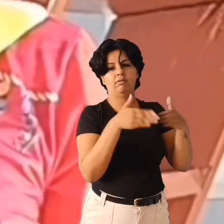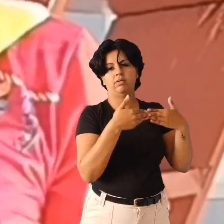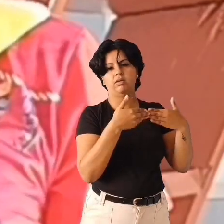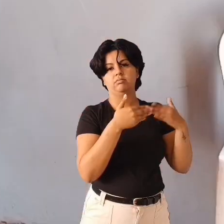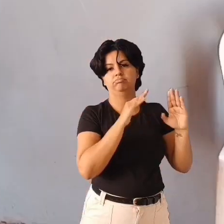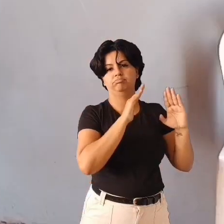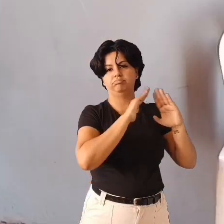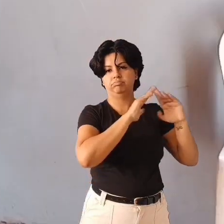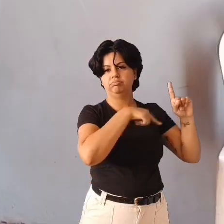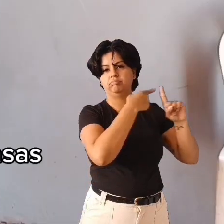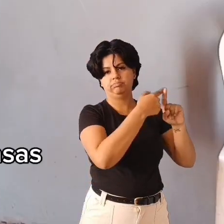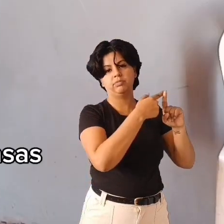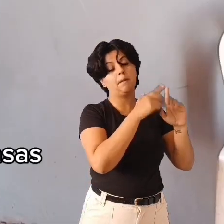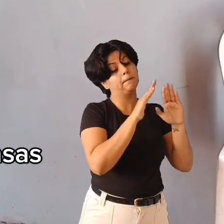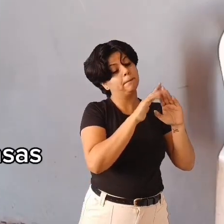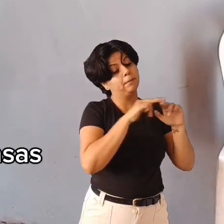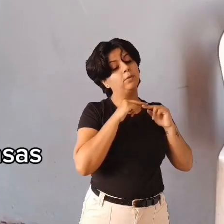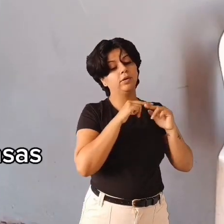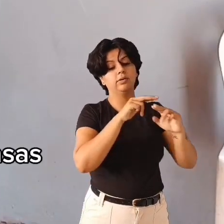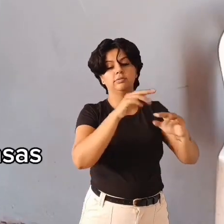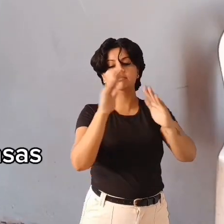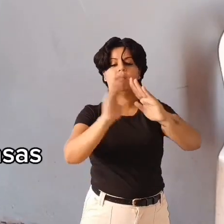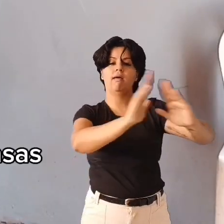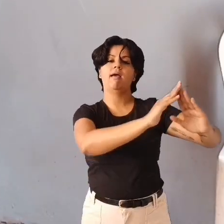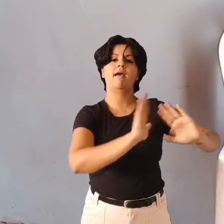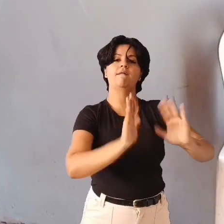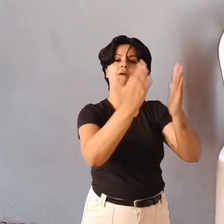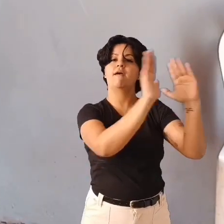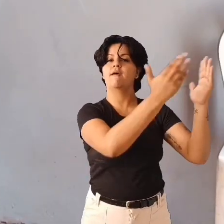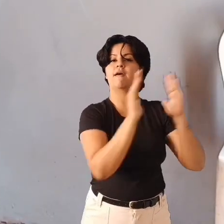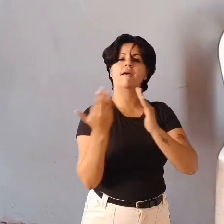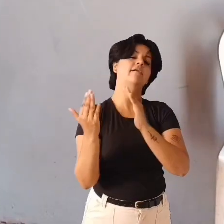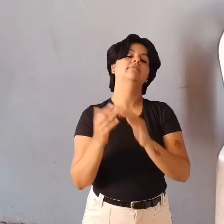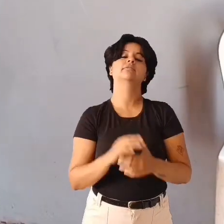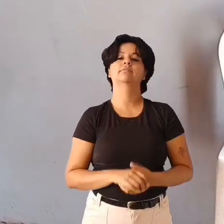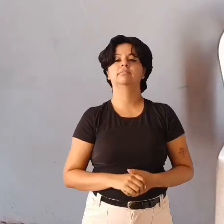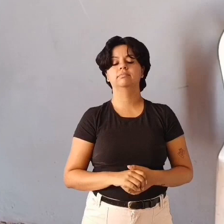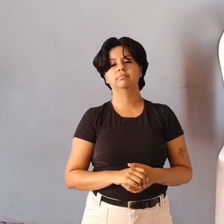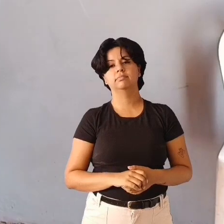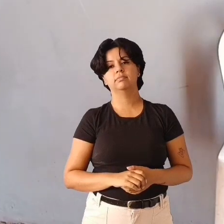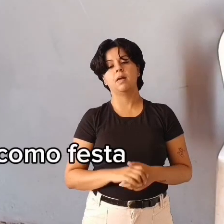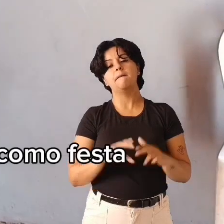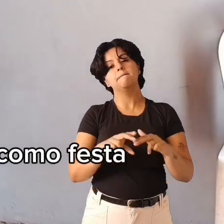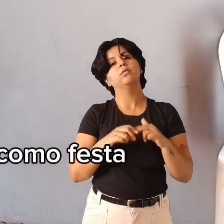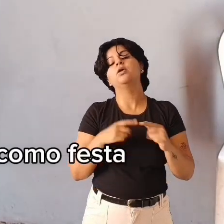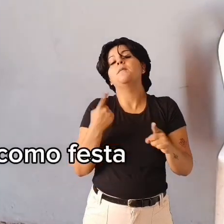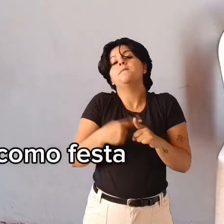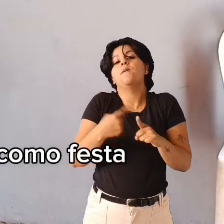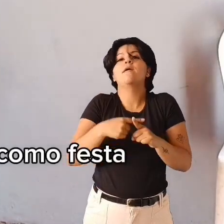igreja. Então é por isso que era realizado nas casas. E nós temos essa diferença.